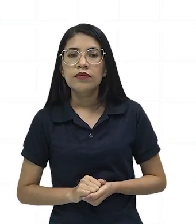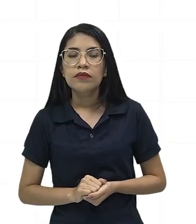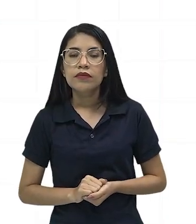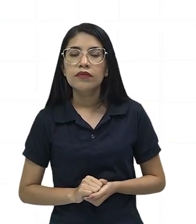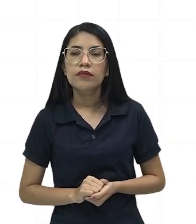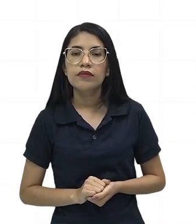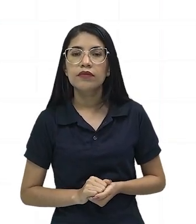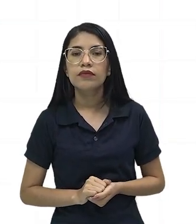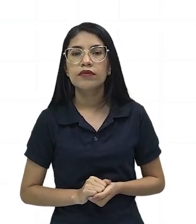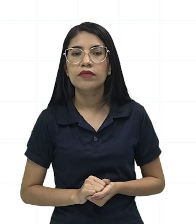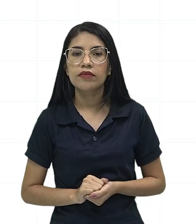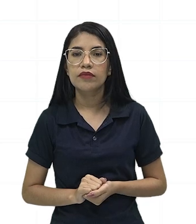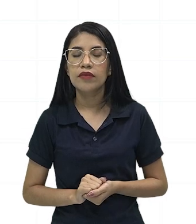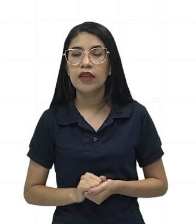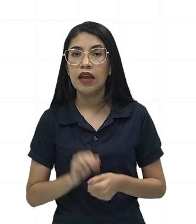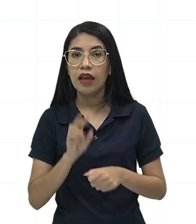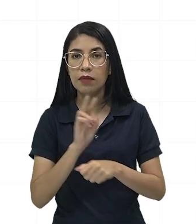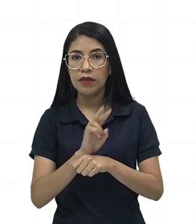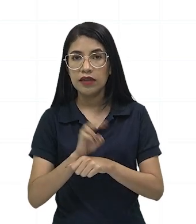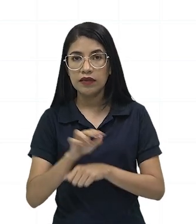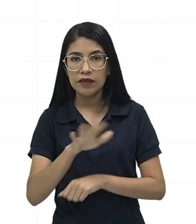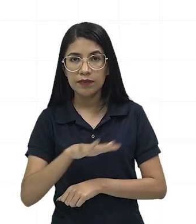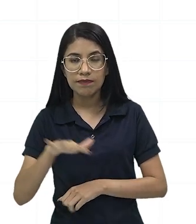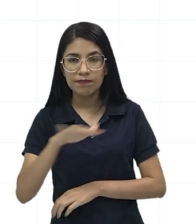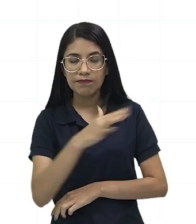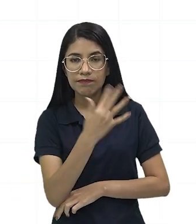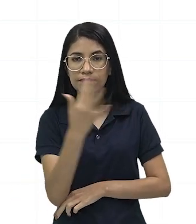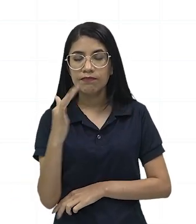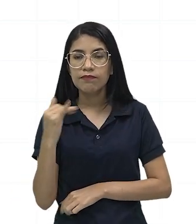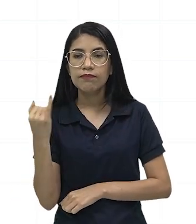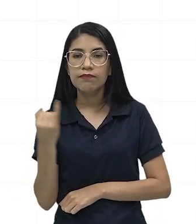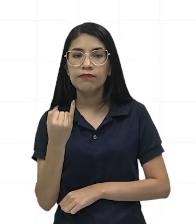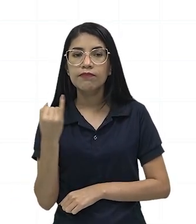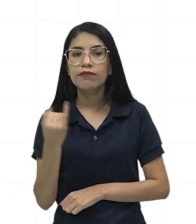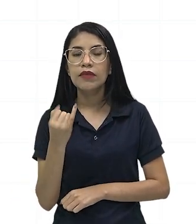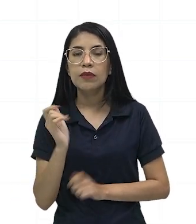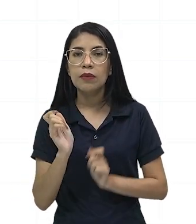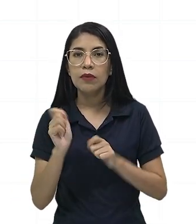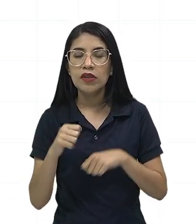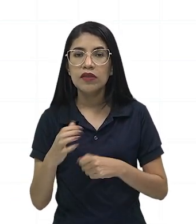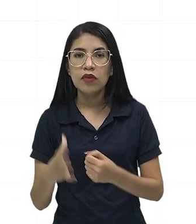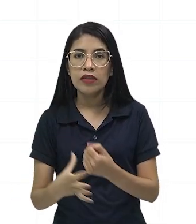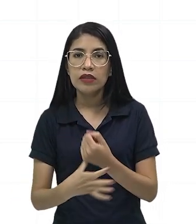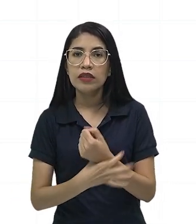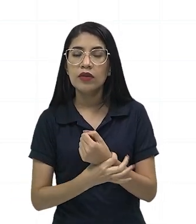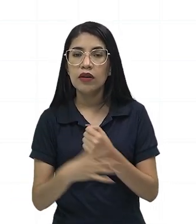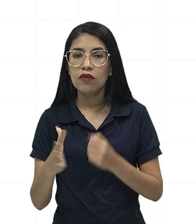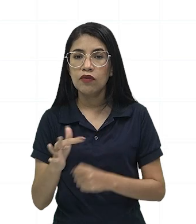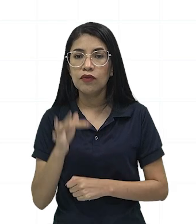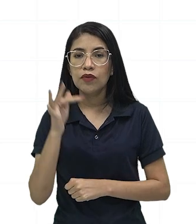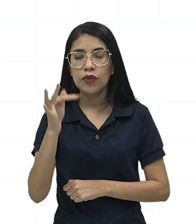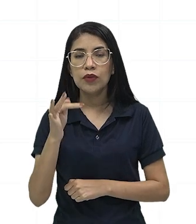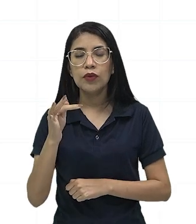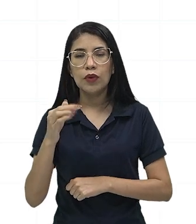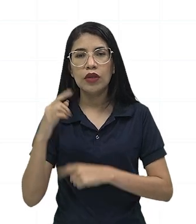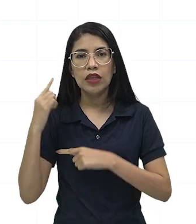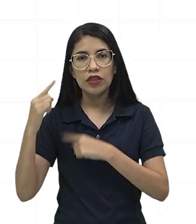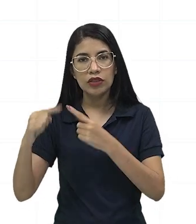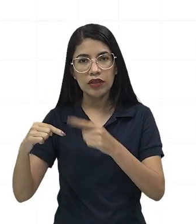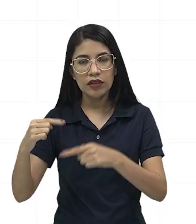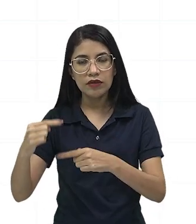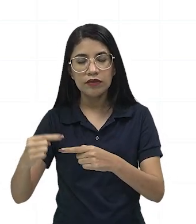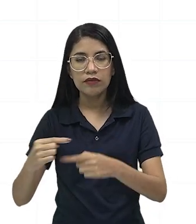Então, no nosso exemplo, a preservação ambiental é importante para assegurar o futuro das